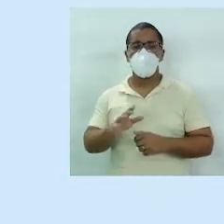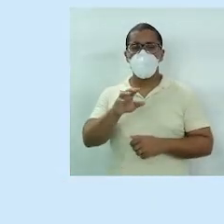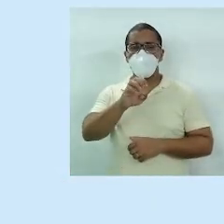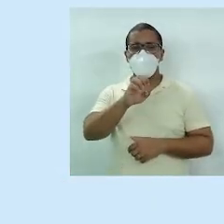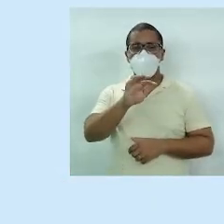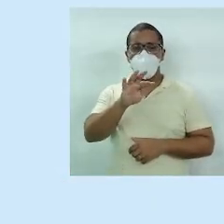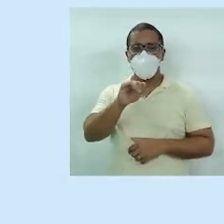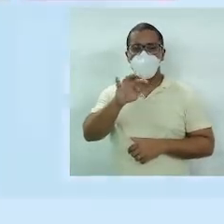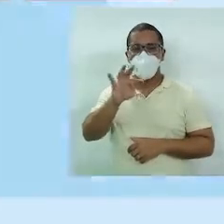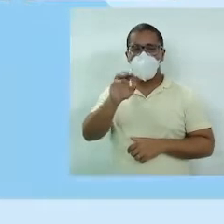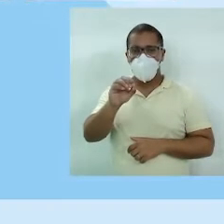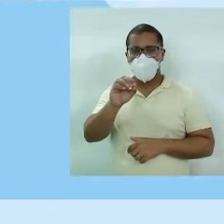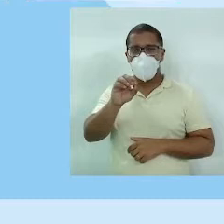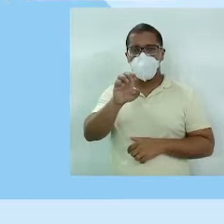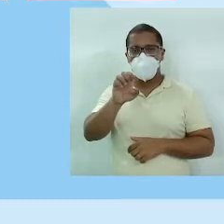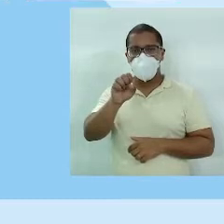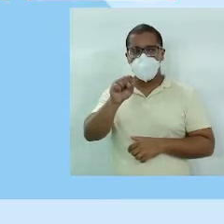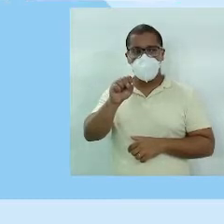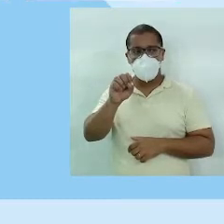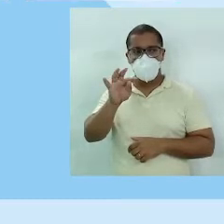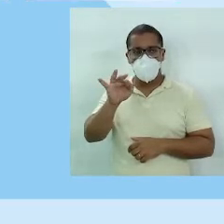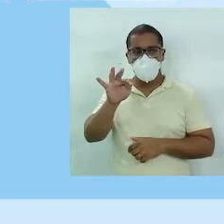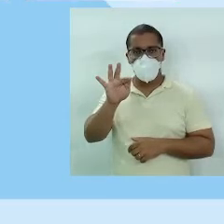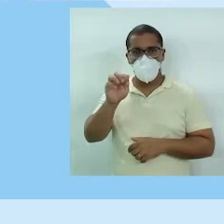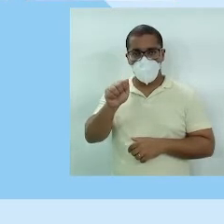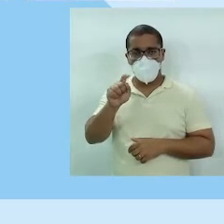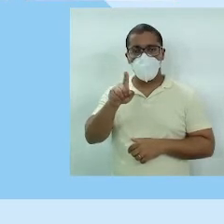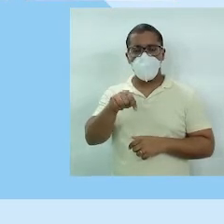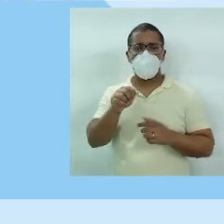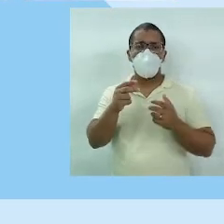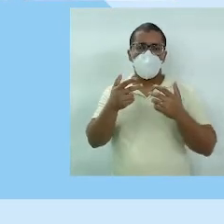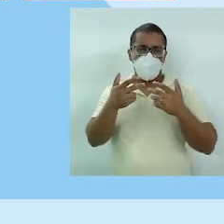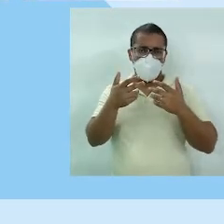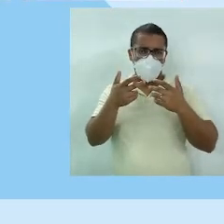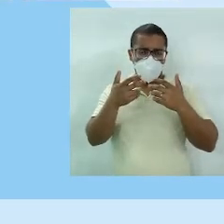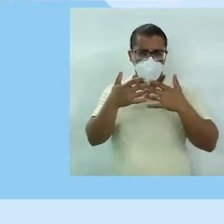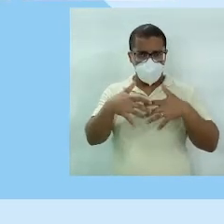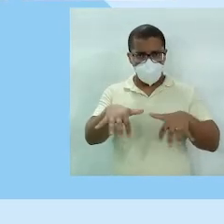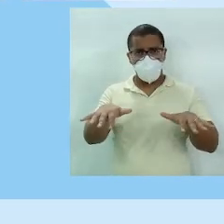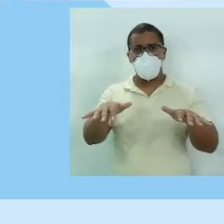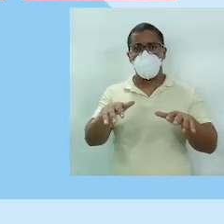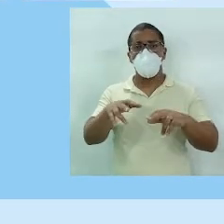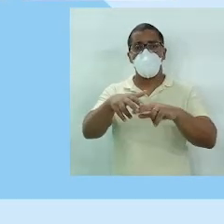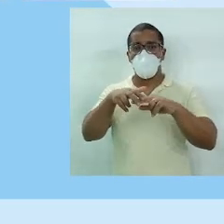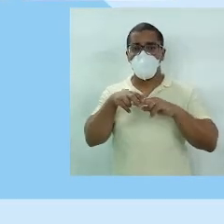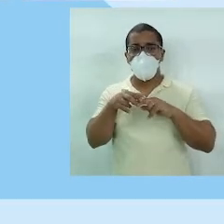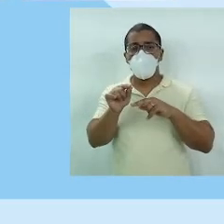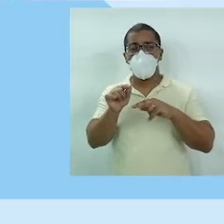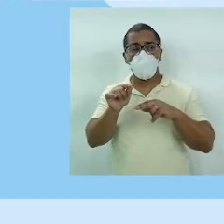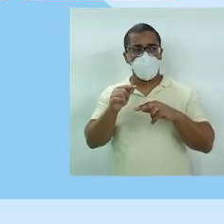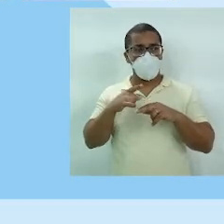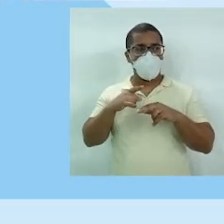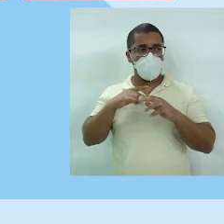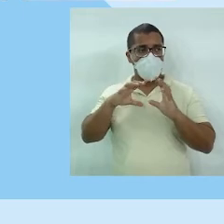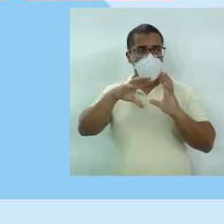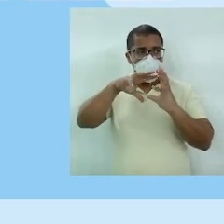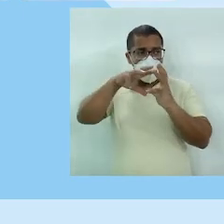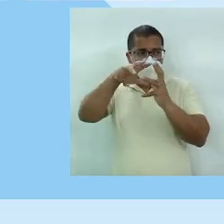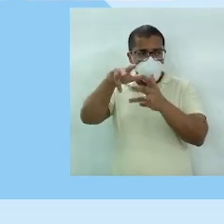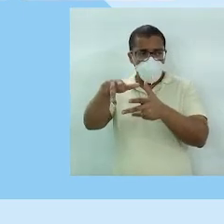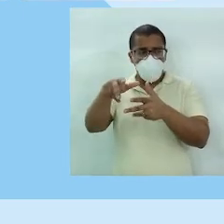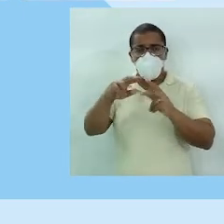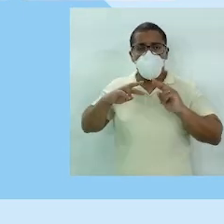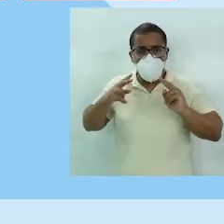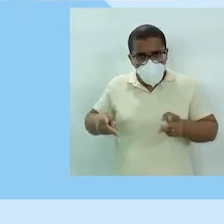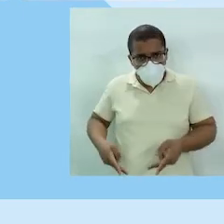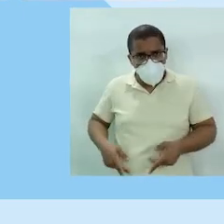efeito estufa é um fenômeno natural que é intensificado pela ação humana. Qual